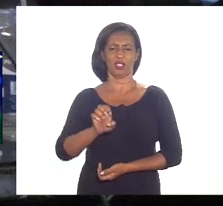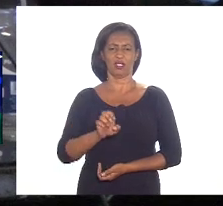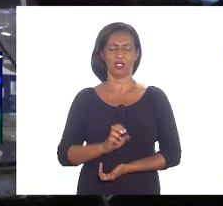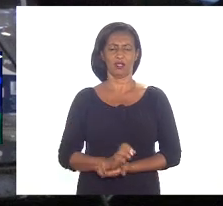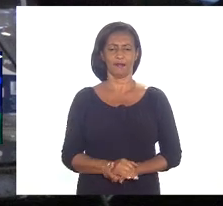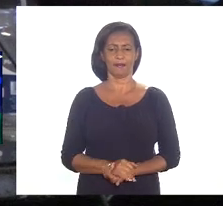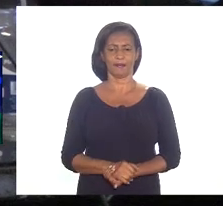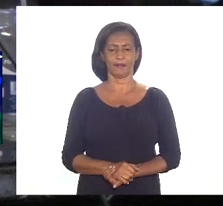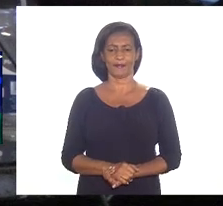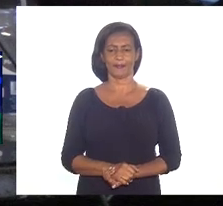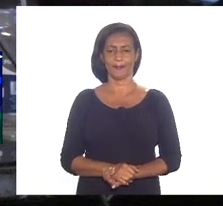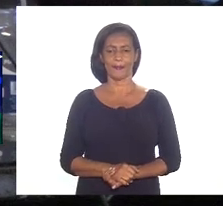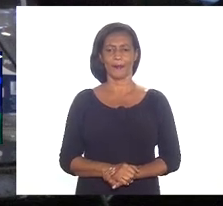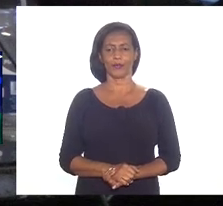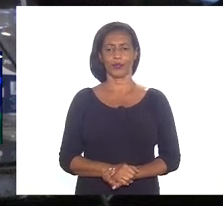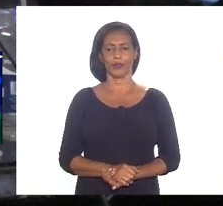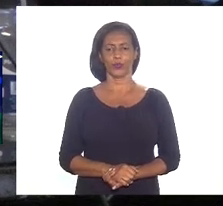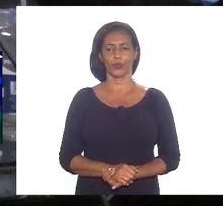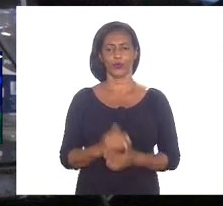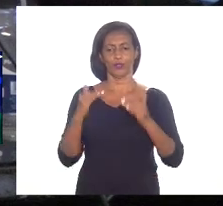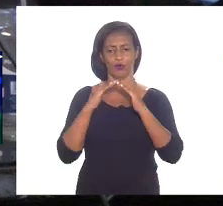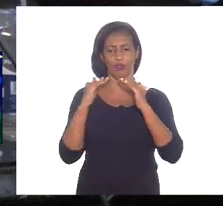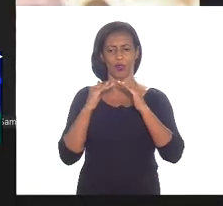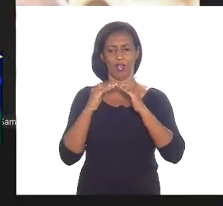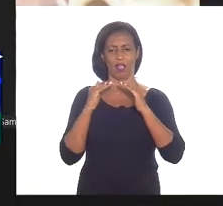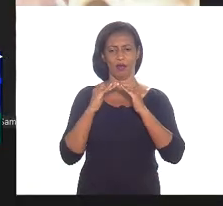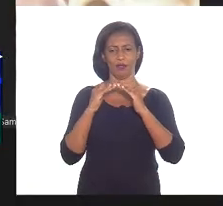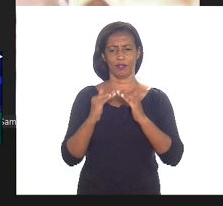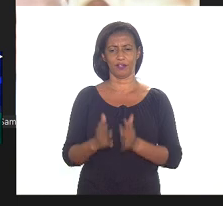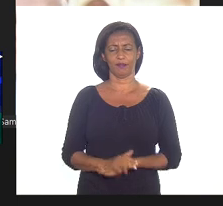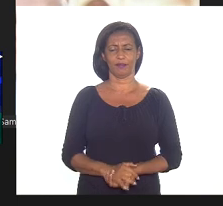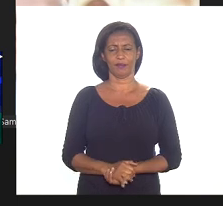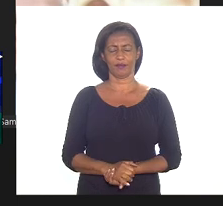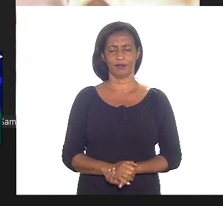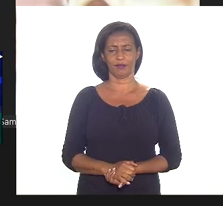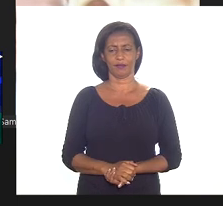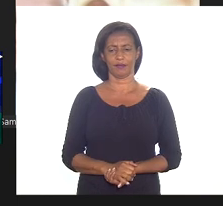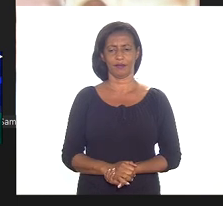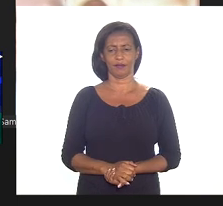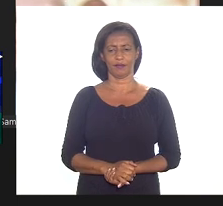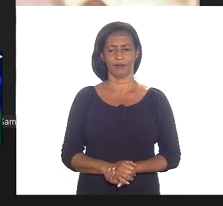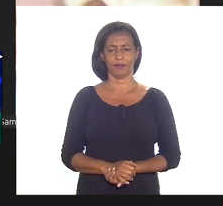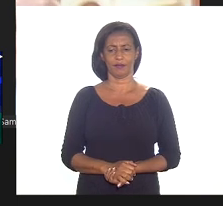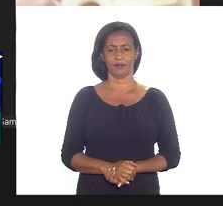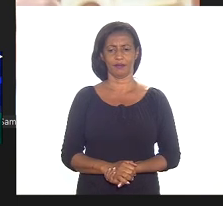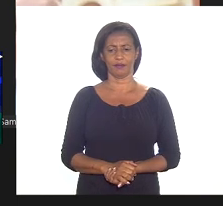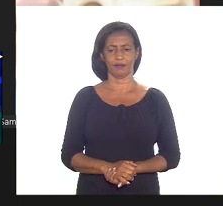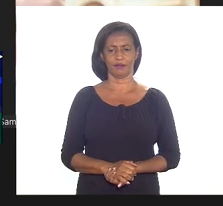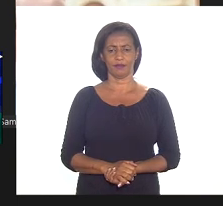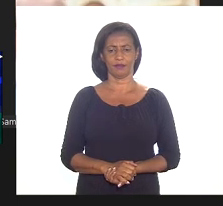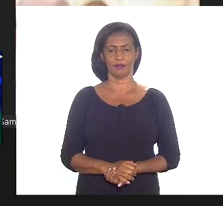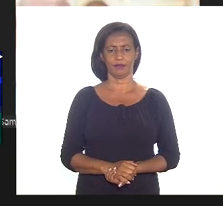e eu volto aqui favorável Obrigadão